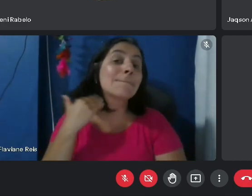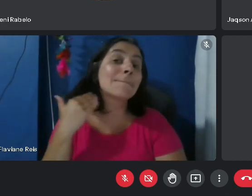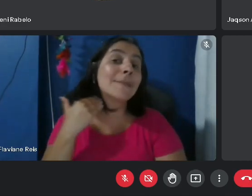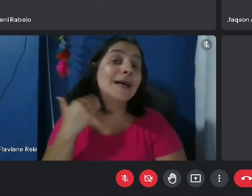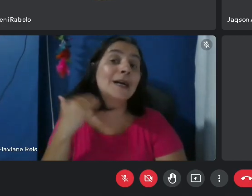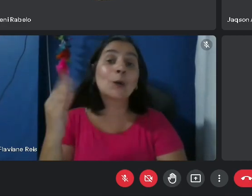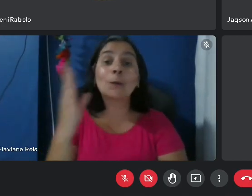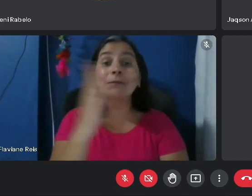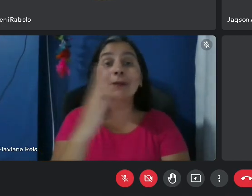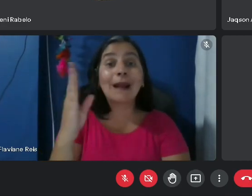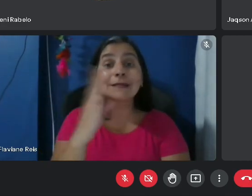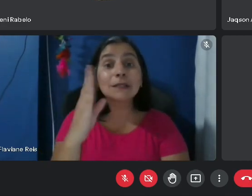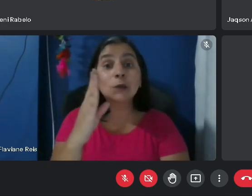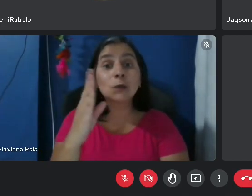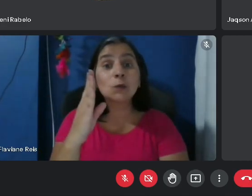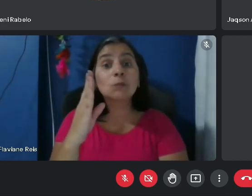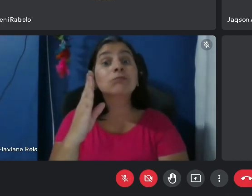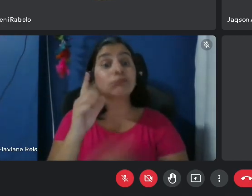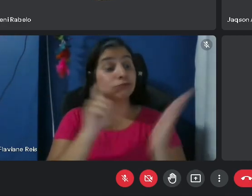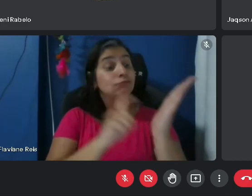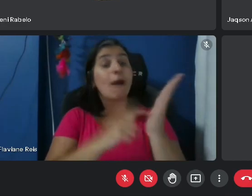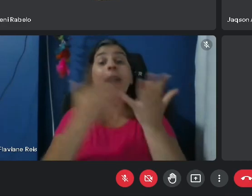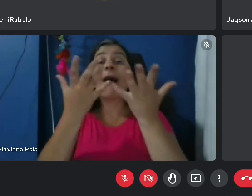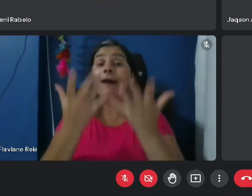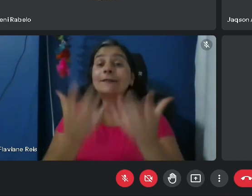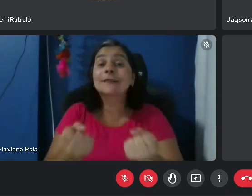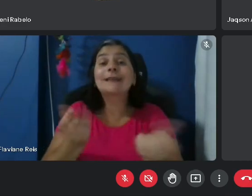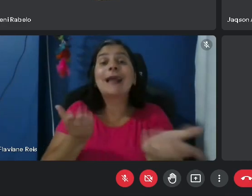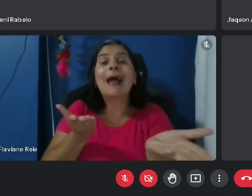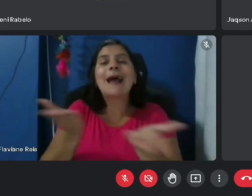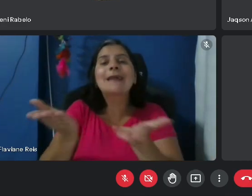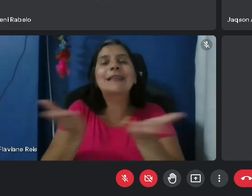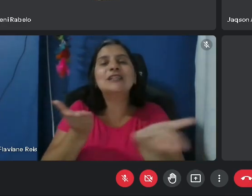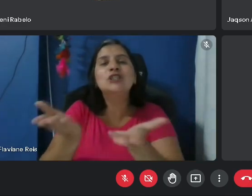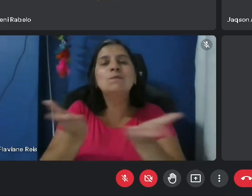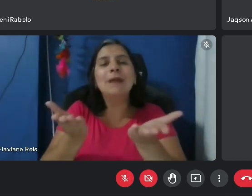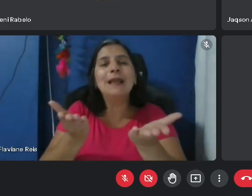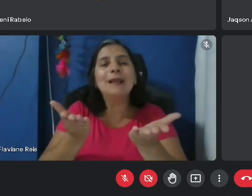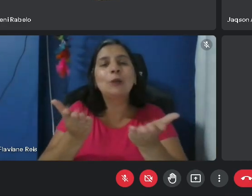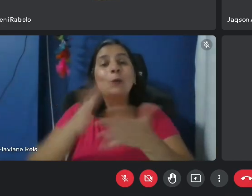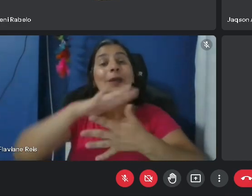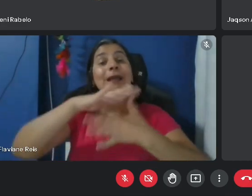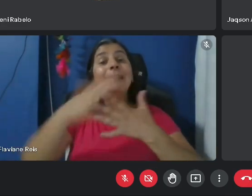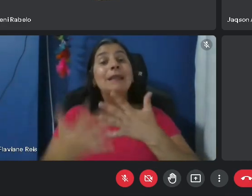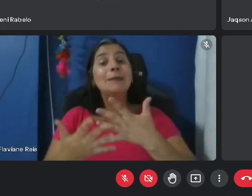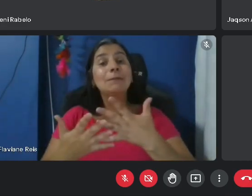tem alguns aplicativos de bancos em que aceitam